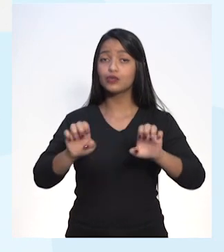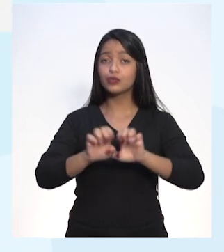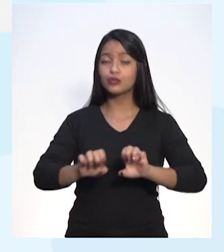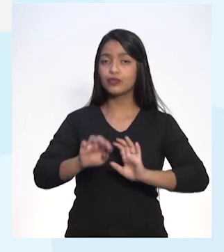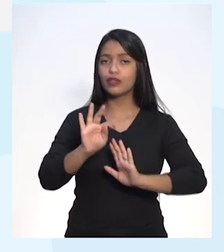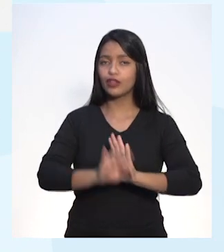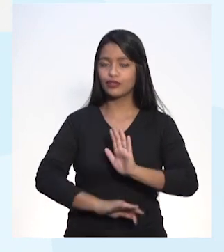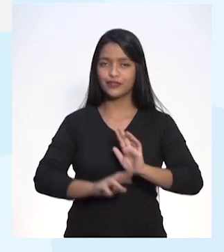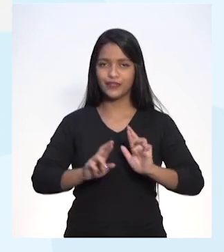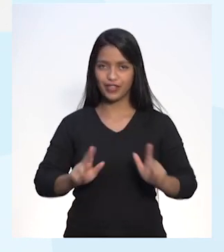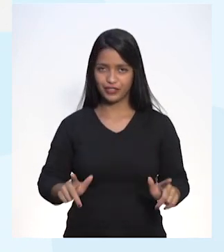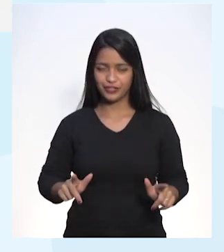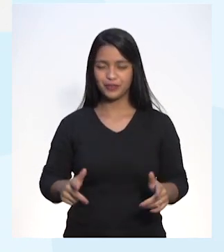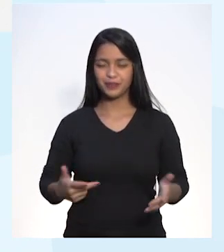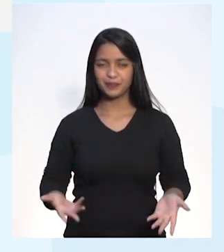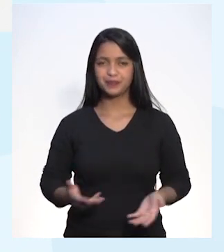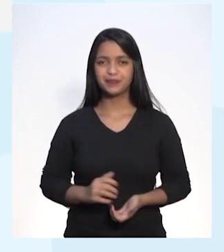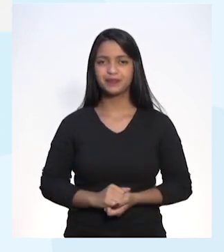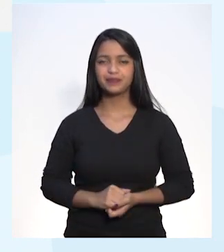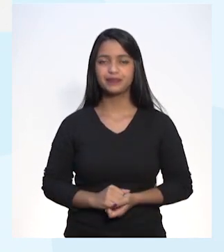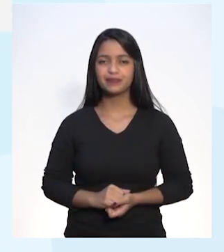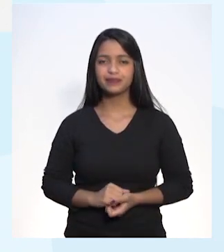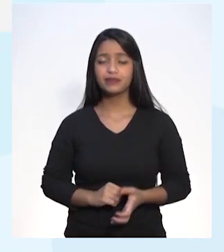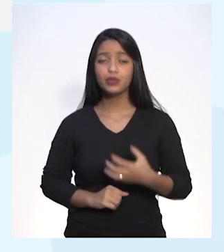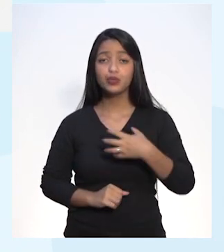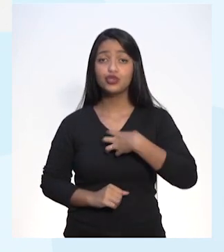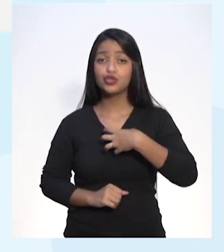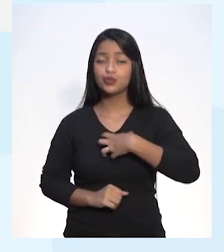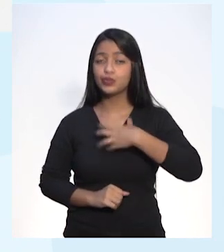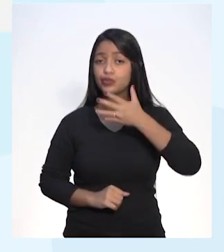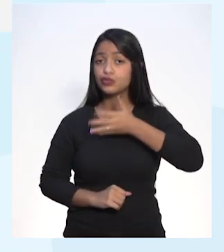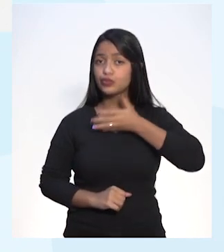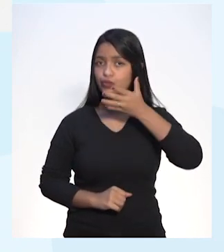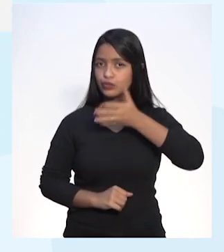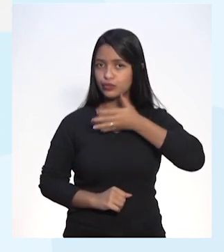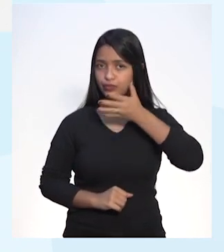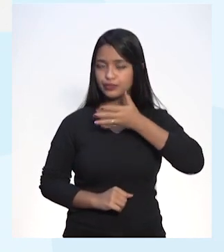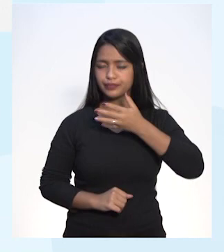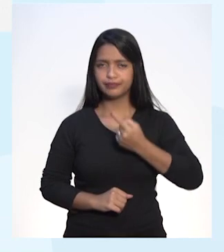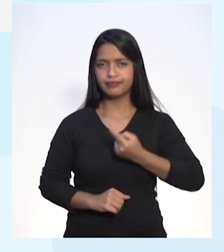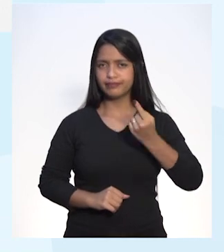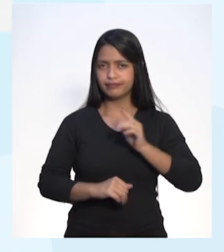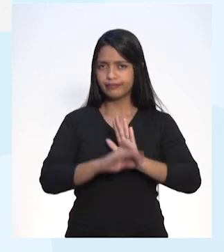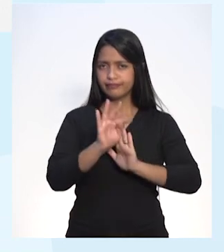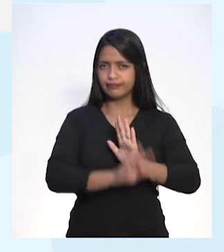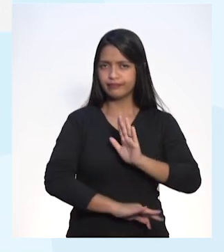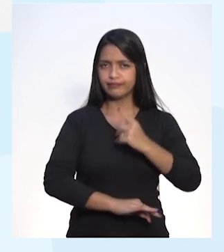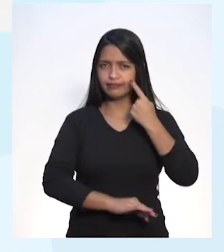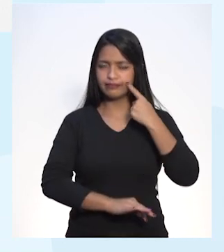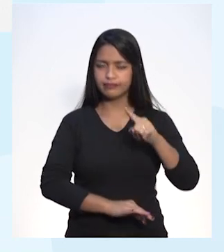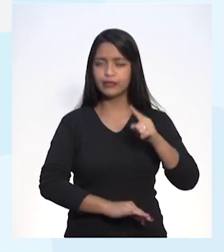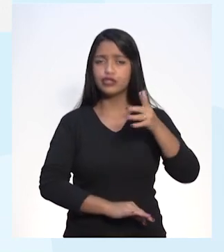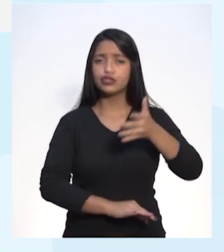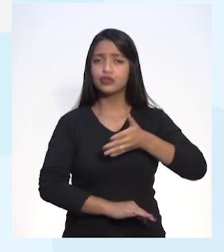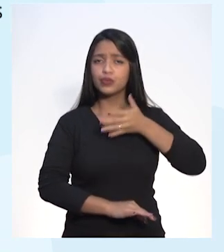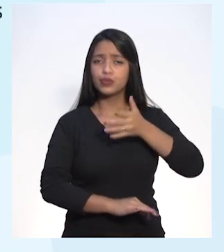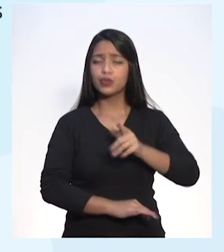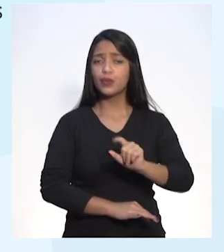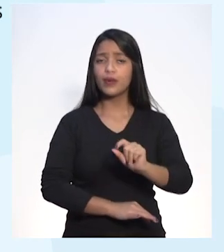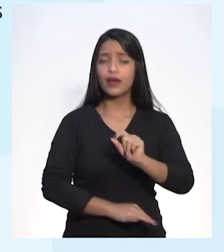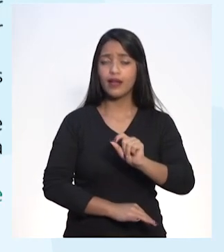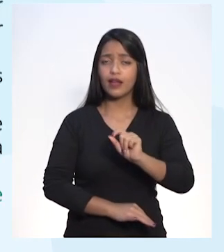Que a pessoa, antes da peça, entra lá e conta um pouco da história, do que vai acontecer antes da peça teatral, e aí